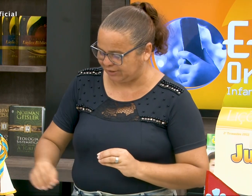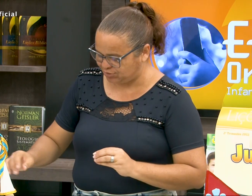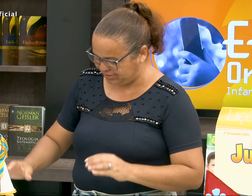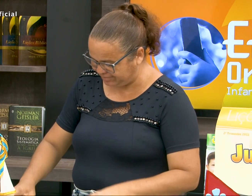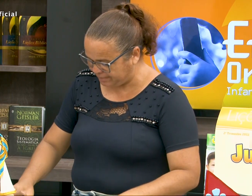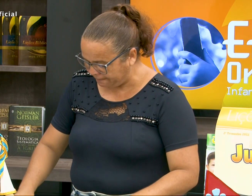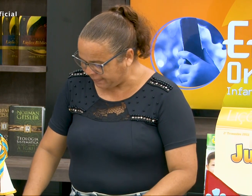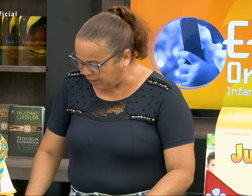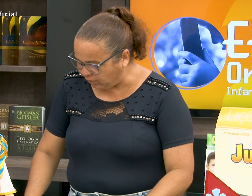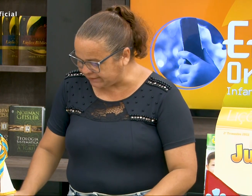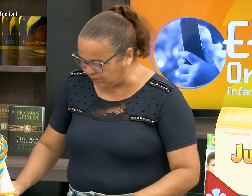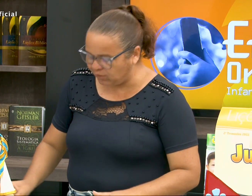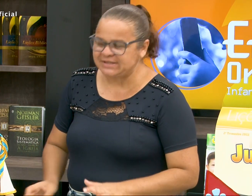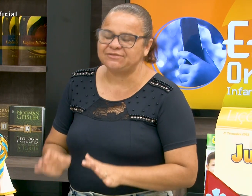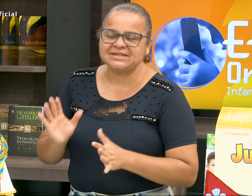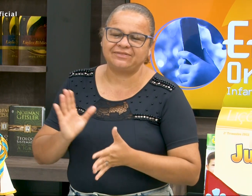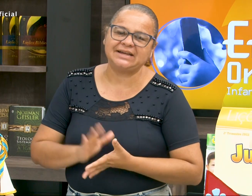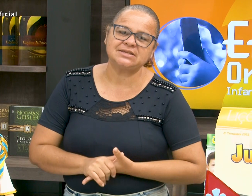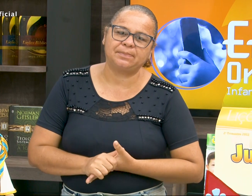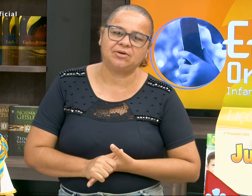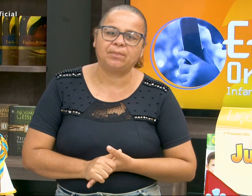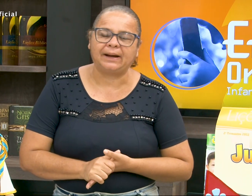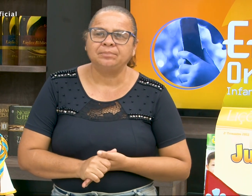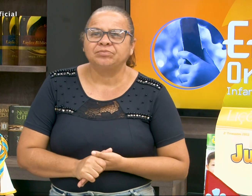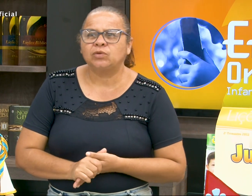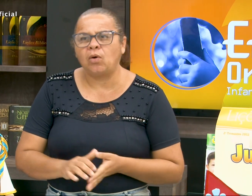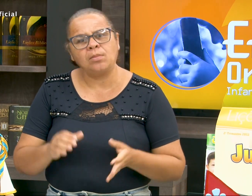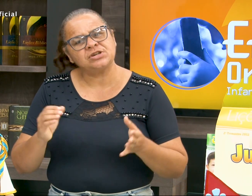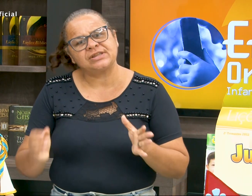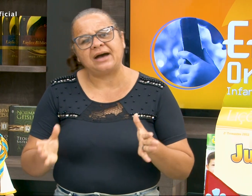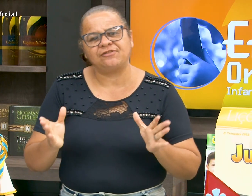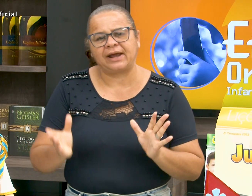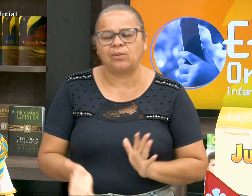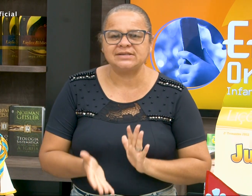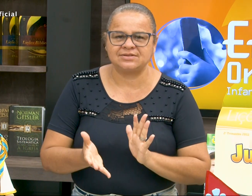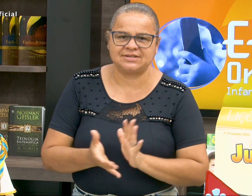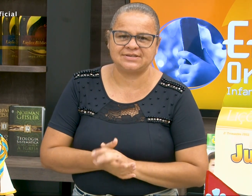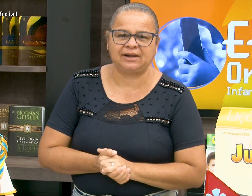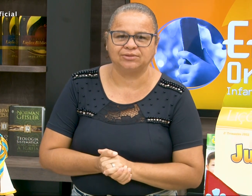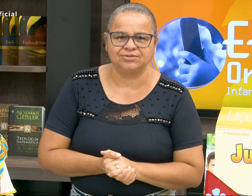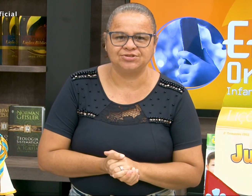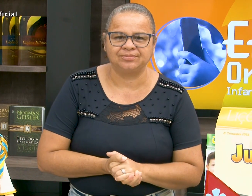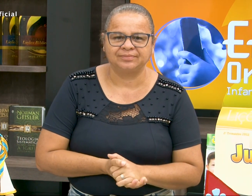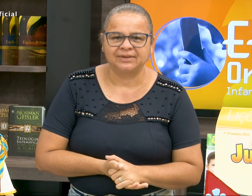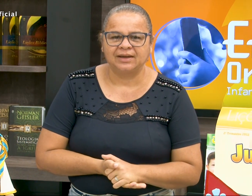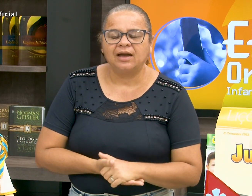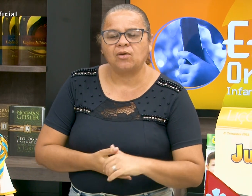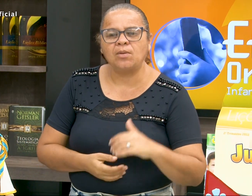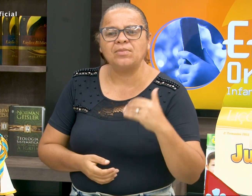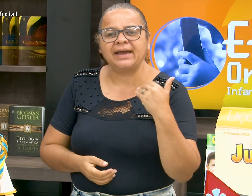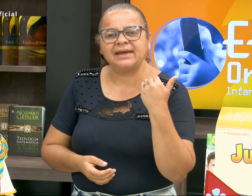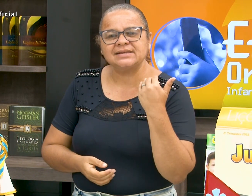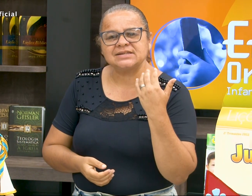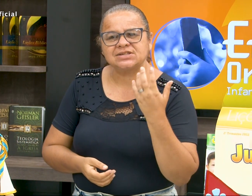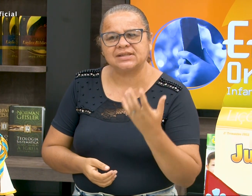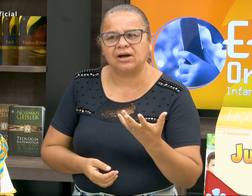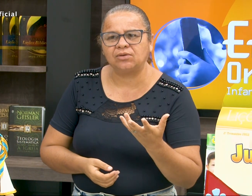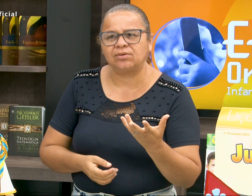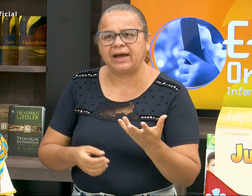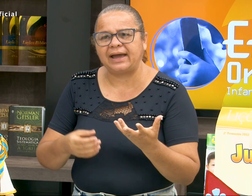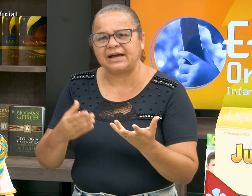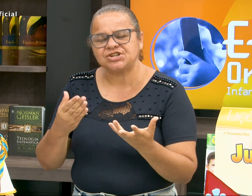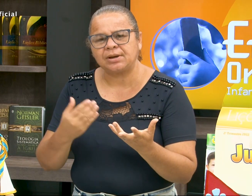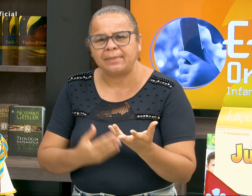reino de Deus, né? Outra coisa, você vai se preocupar. Como está a frequência dos seus alunos? Como é que eles